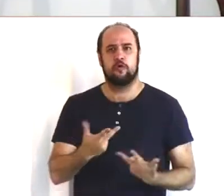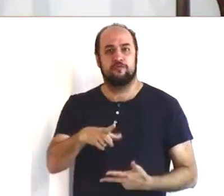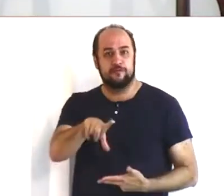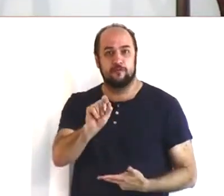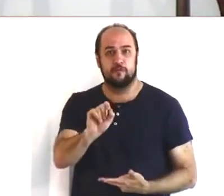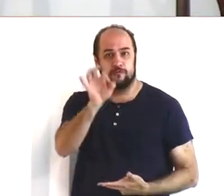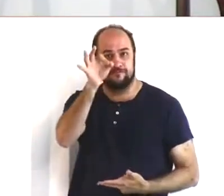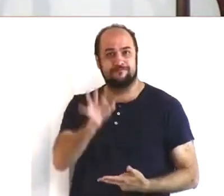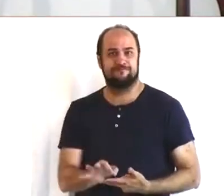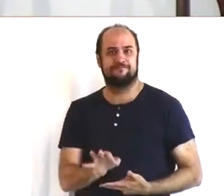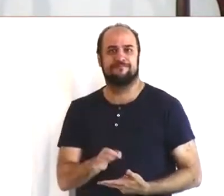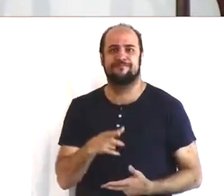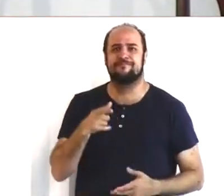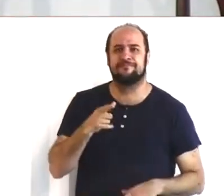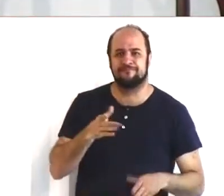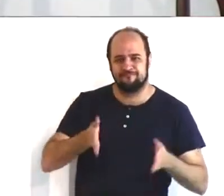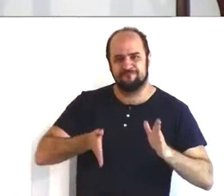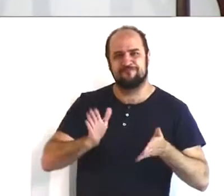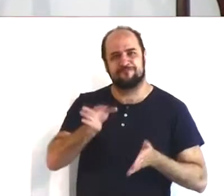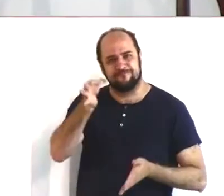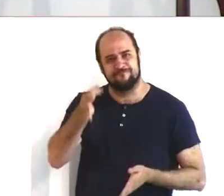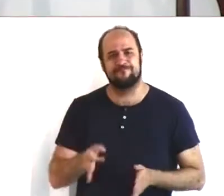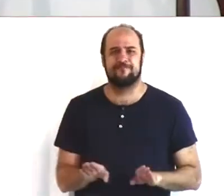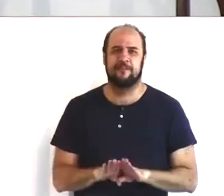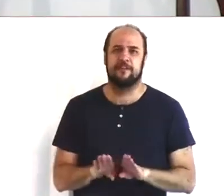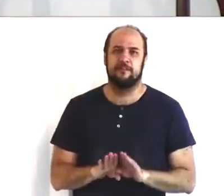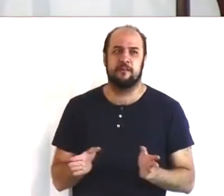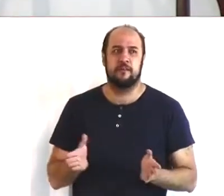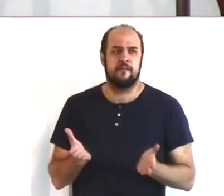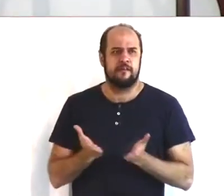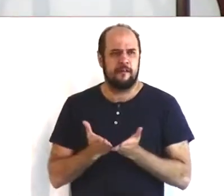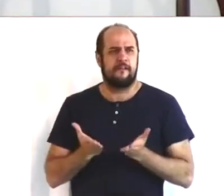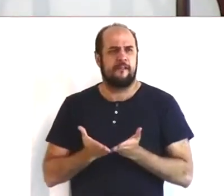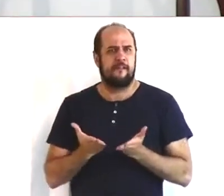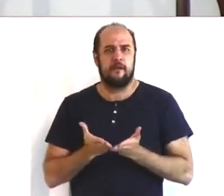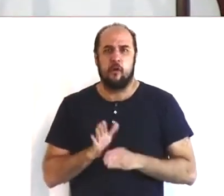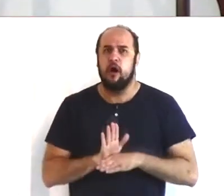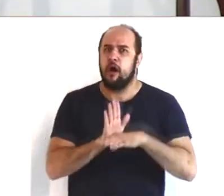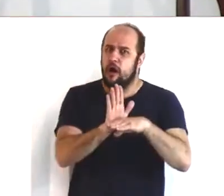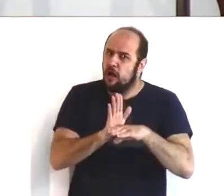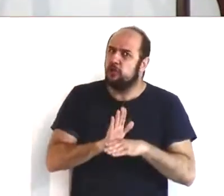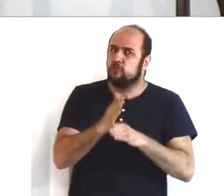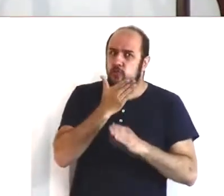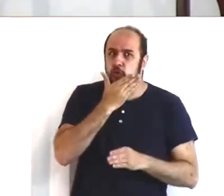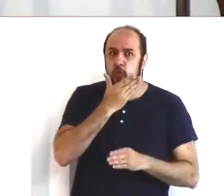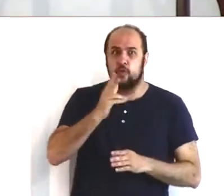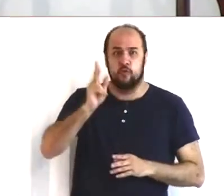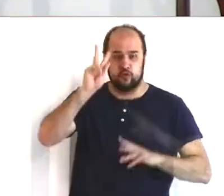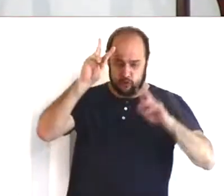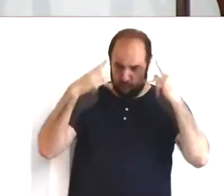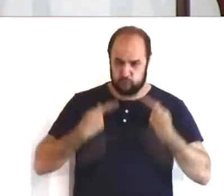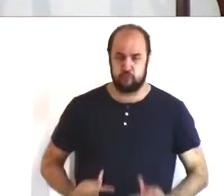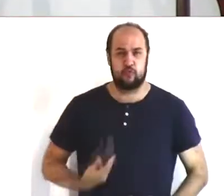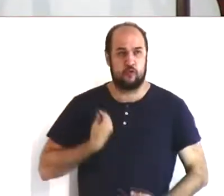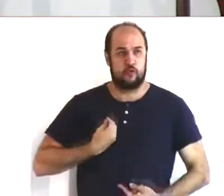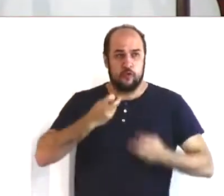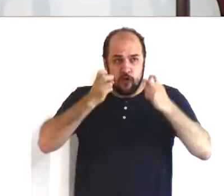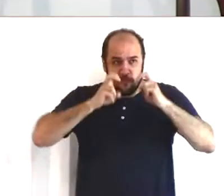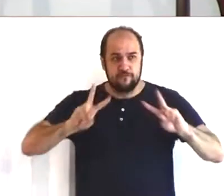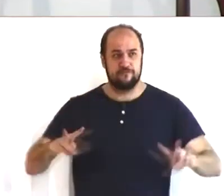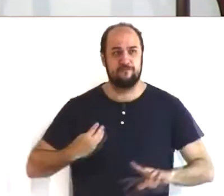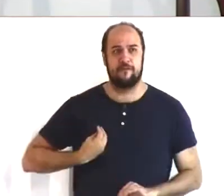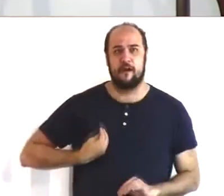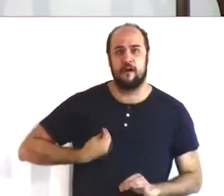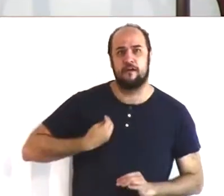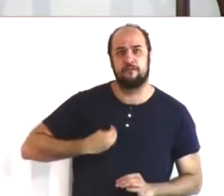escolha adequada em momentos específicos. O cristianismo permite ao ser humano ter uma visão ampla da vida, permite